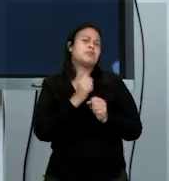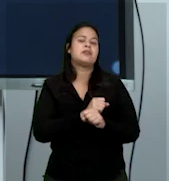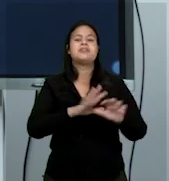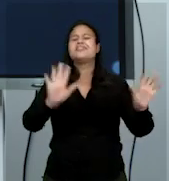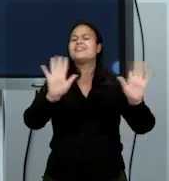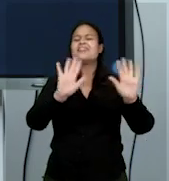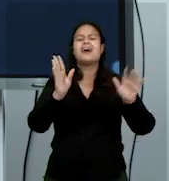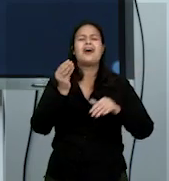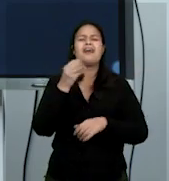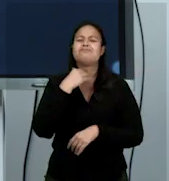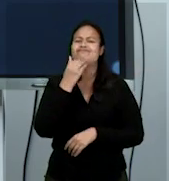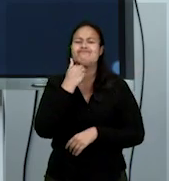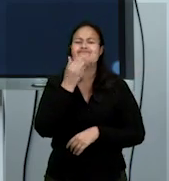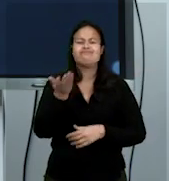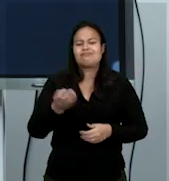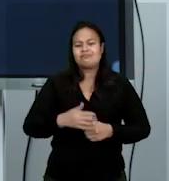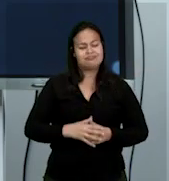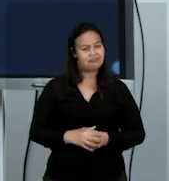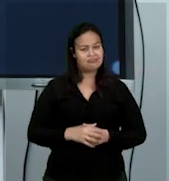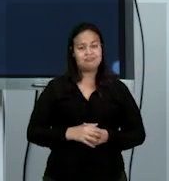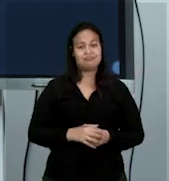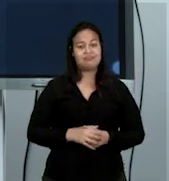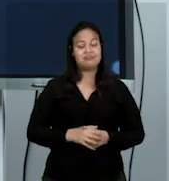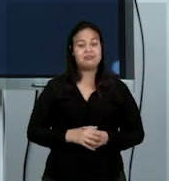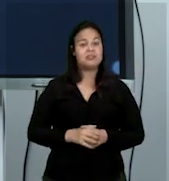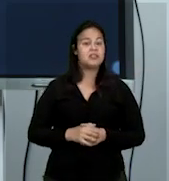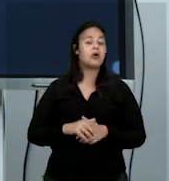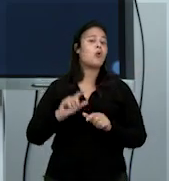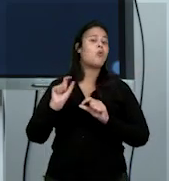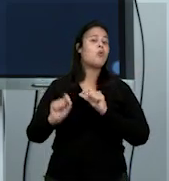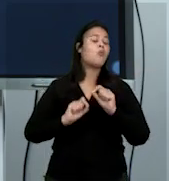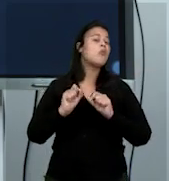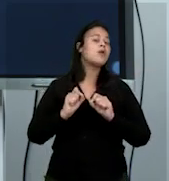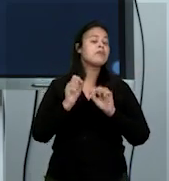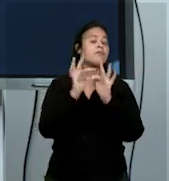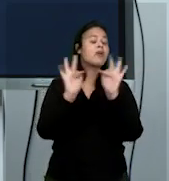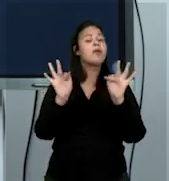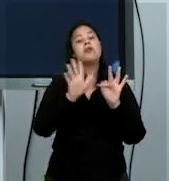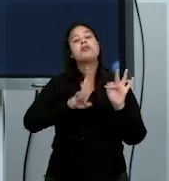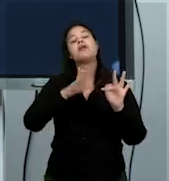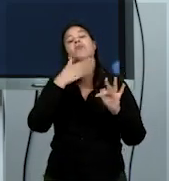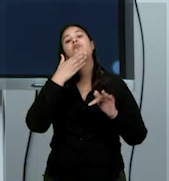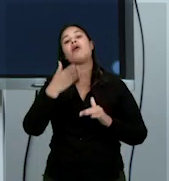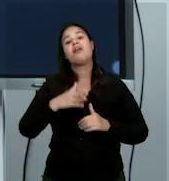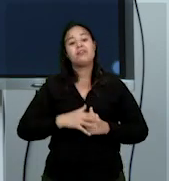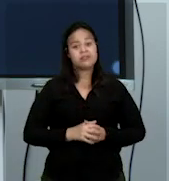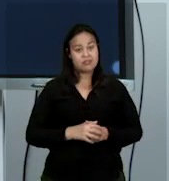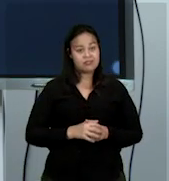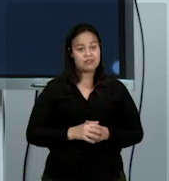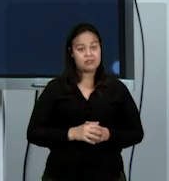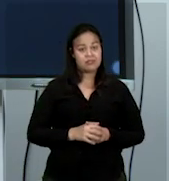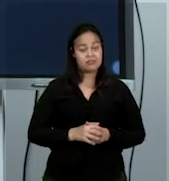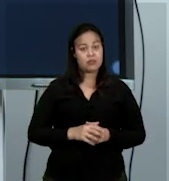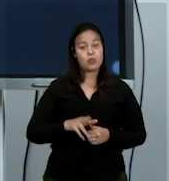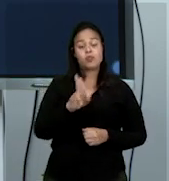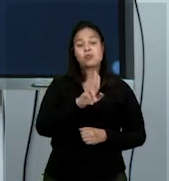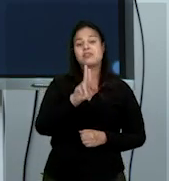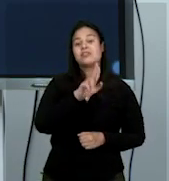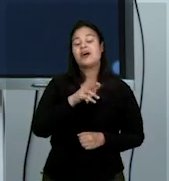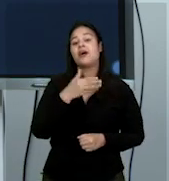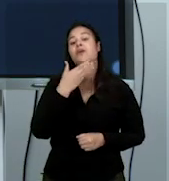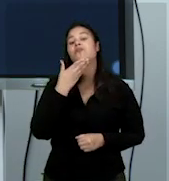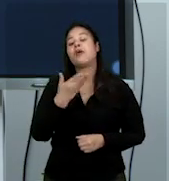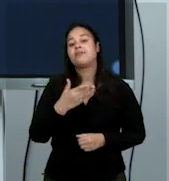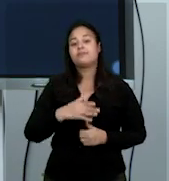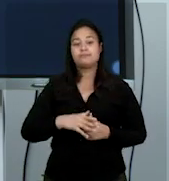não adianta. Então, o que, que eu posso fazer aqui? Que fórmula que eu tenho? O que, que eu posso usar aqui? O que, que eu sei que eu